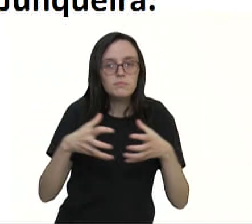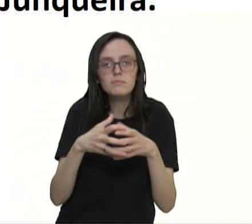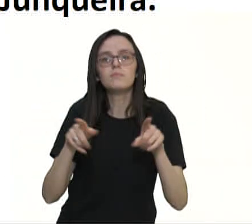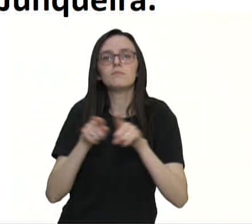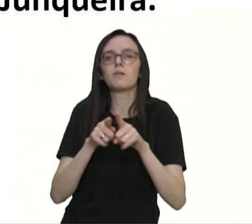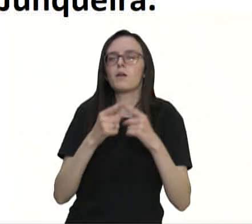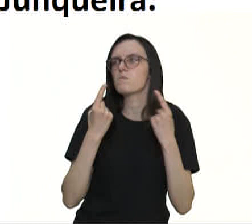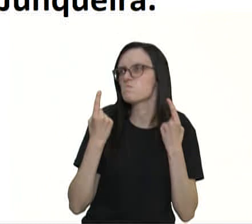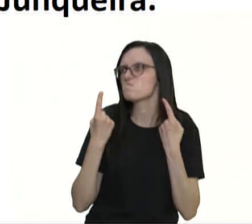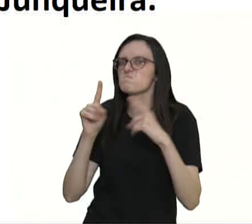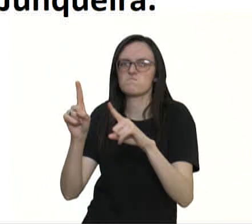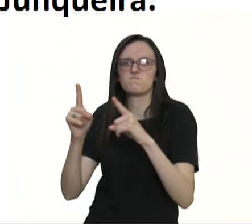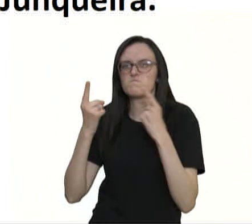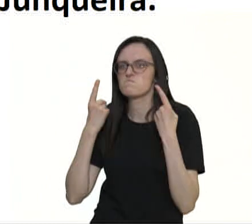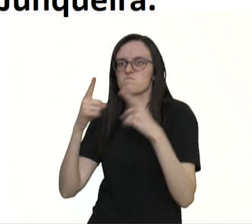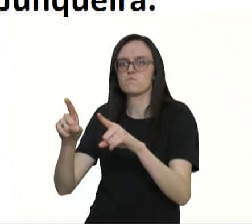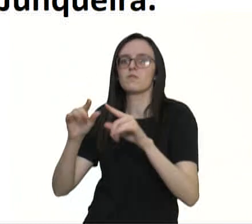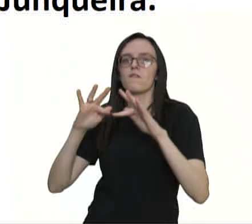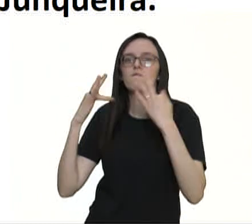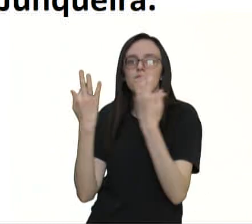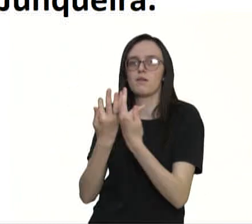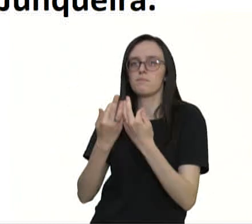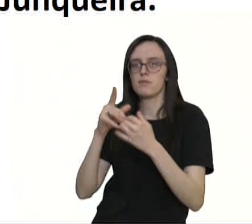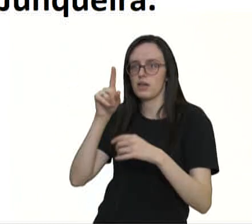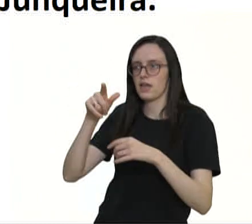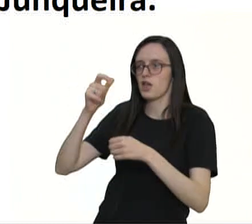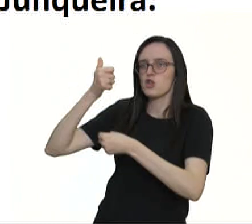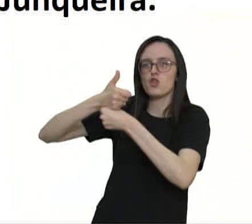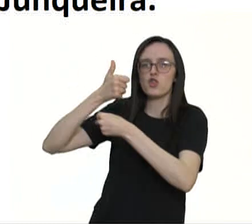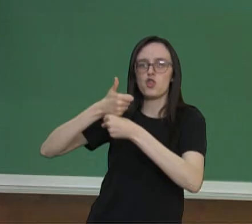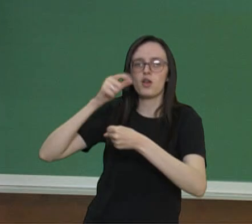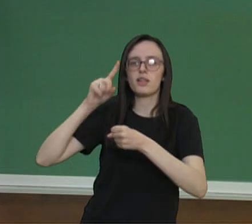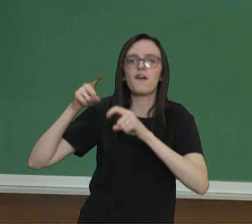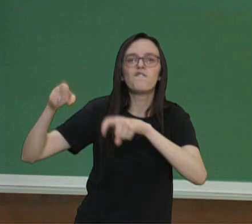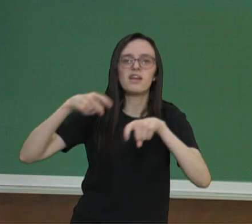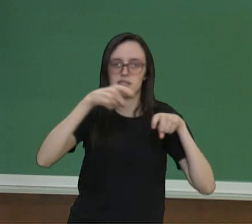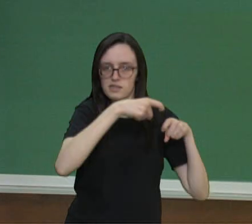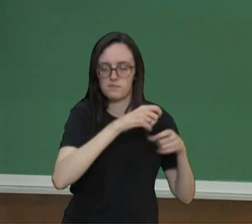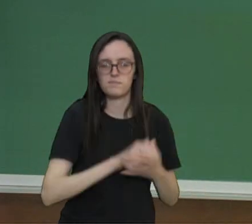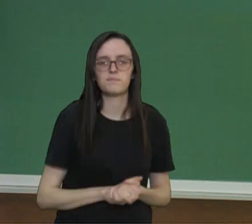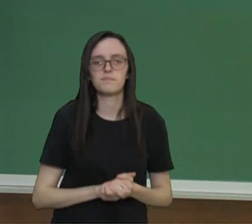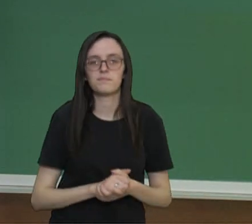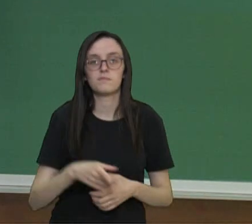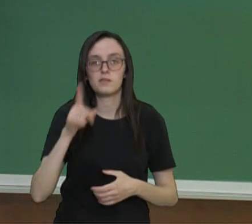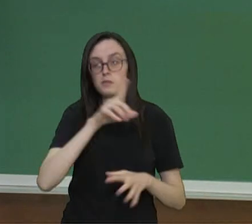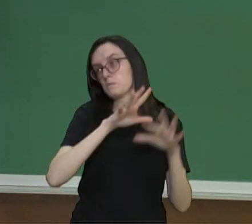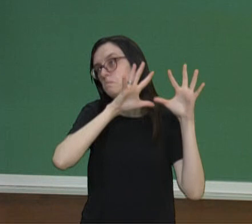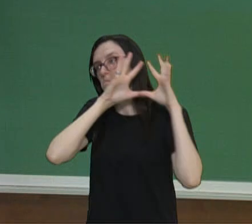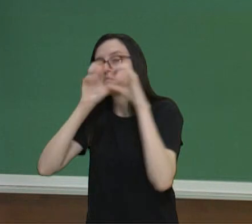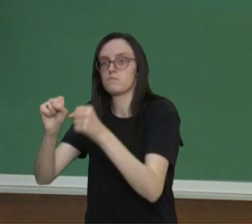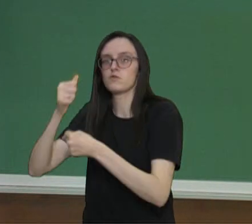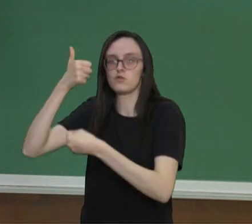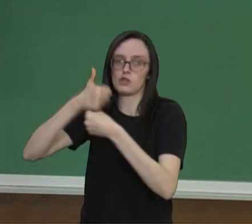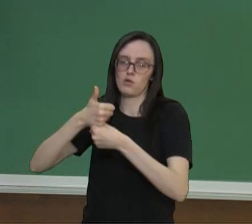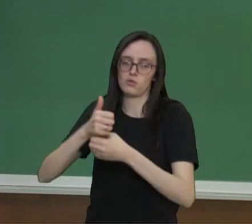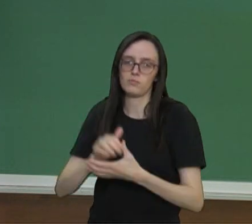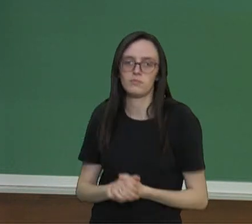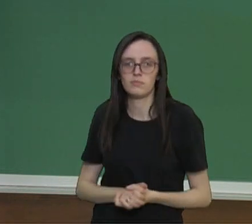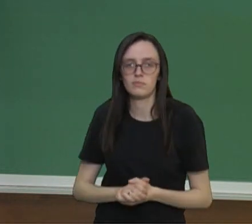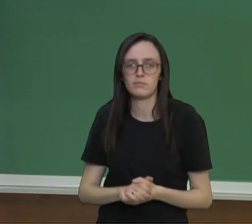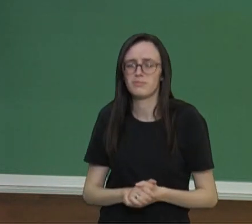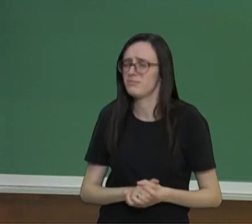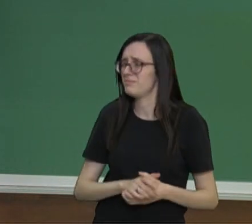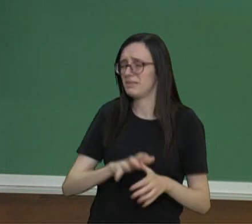e atacaram a família Junqueira, dona dessas fazendas, nas 2 fazendas. Então eles atacaram seus donos de